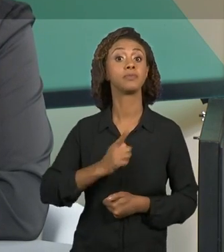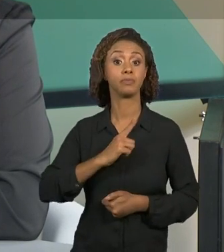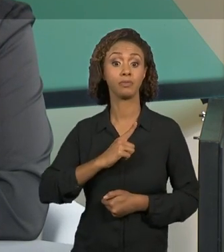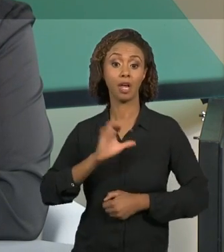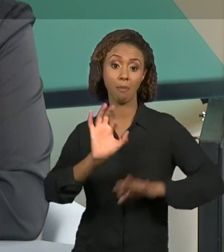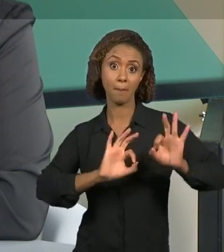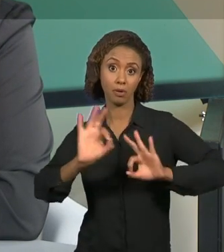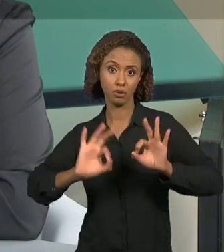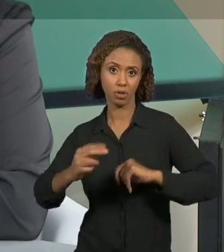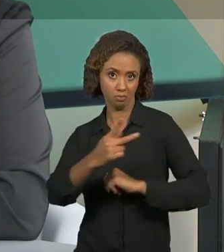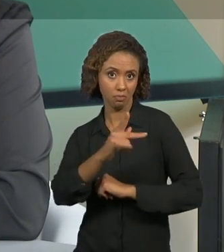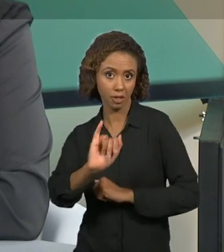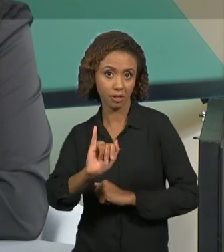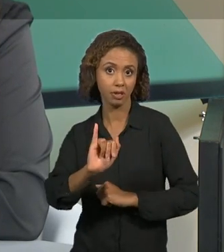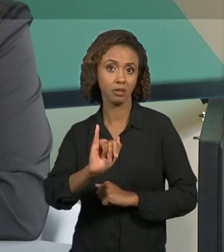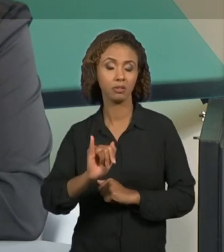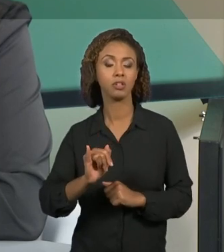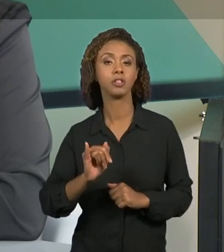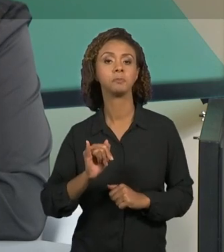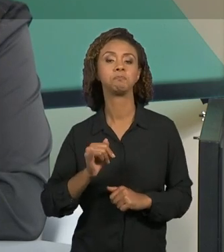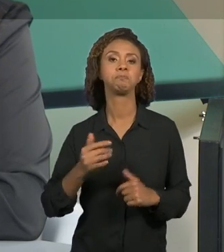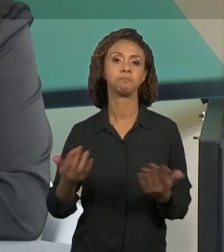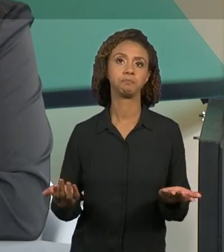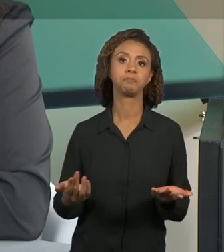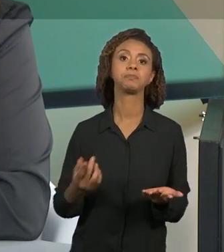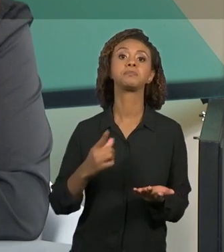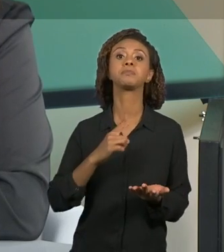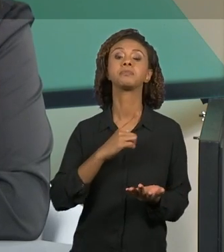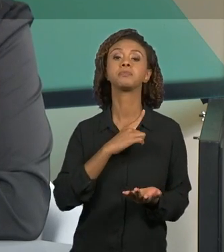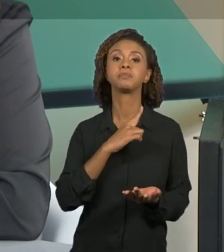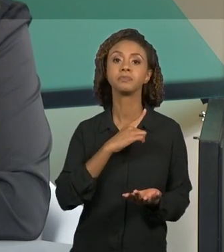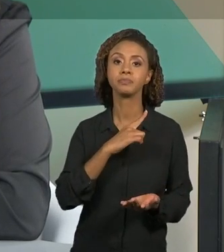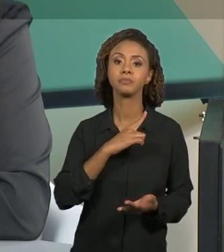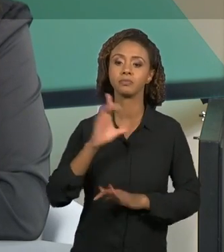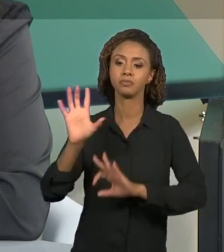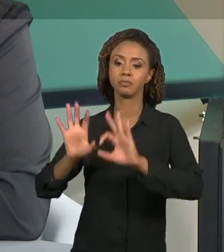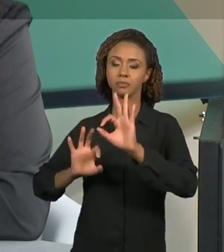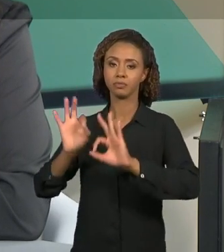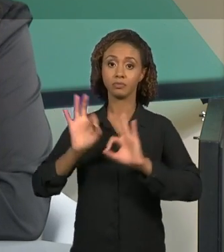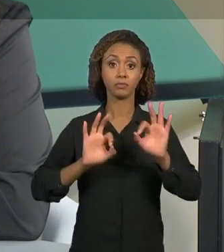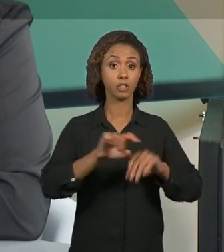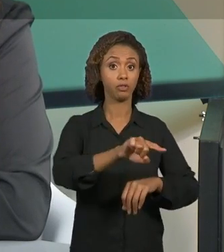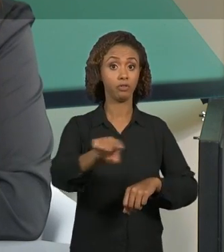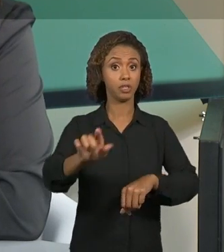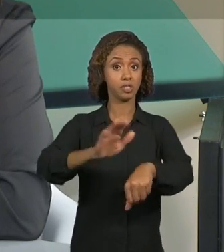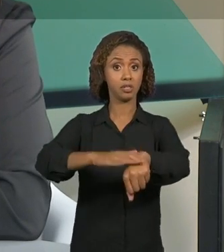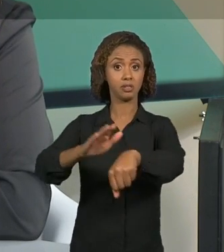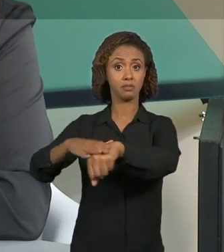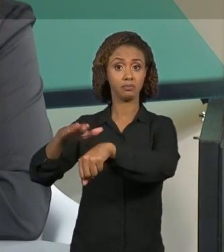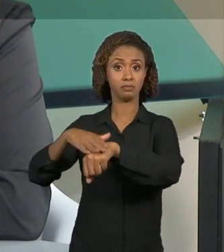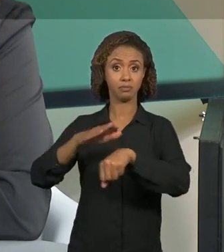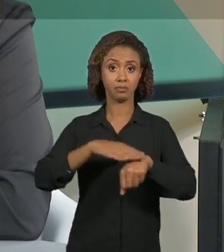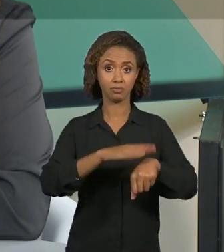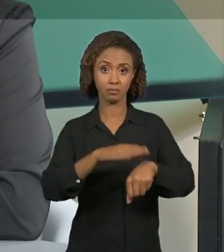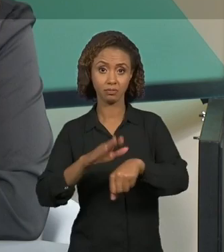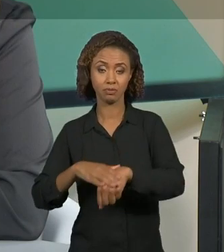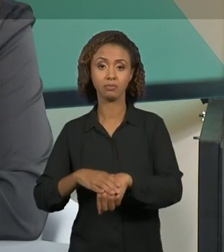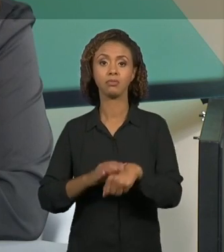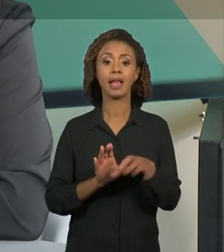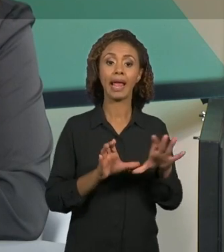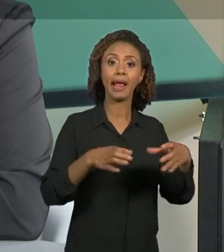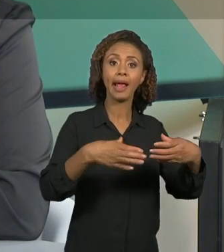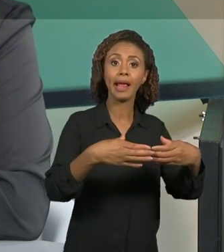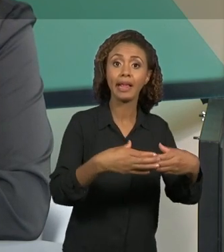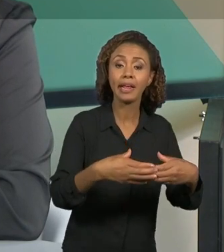projetos serão formados terão um desenhados por vocês que vão fazer parte de equipes